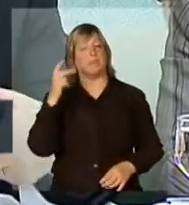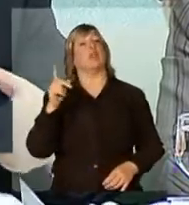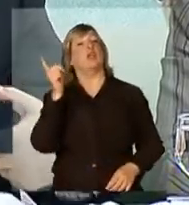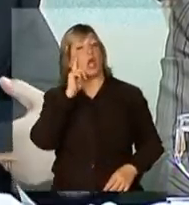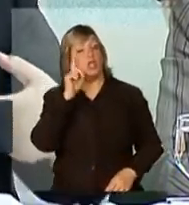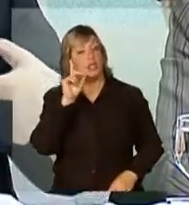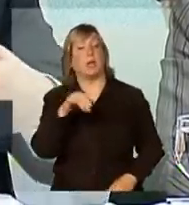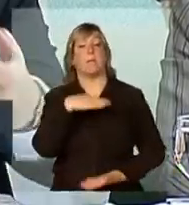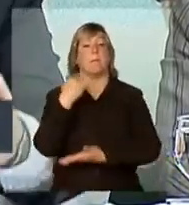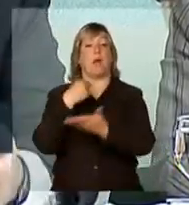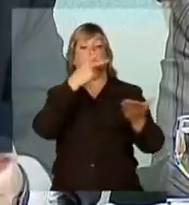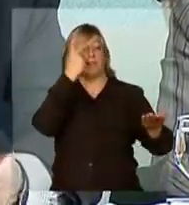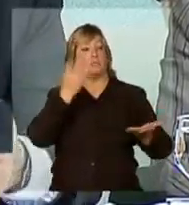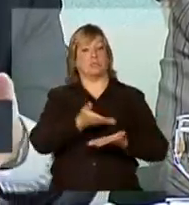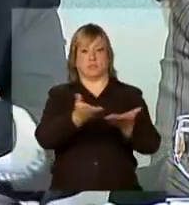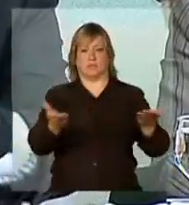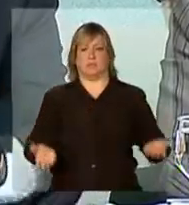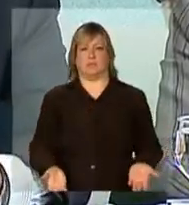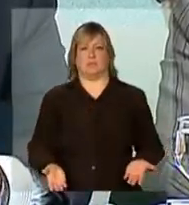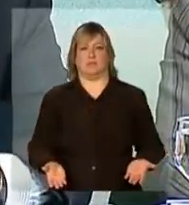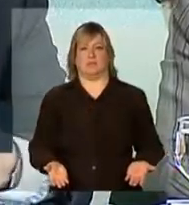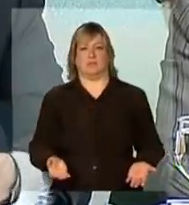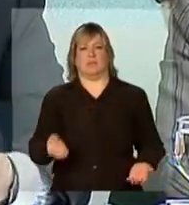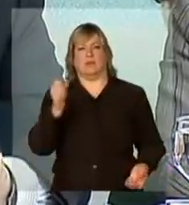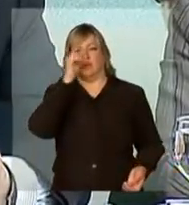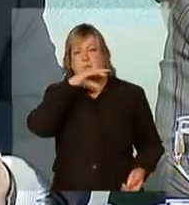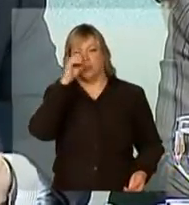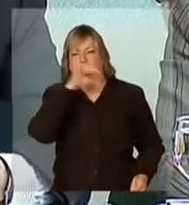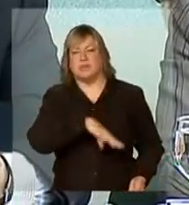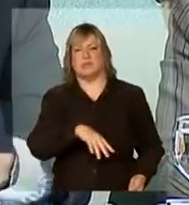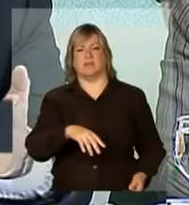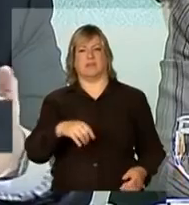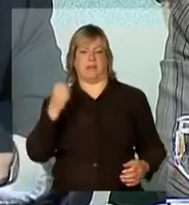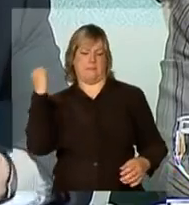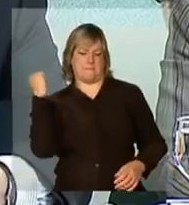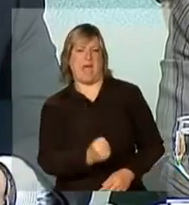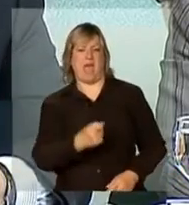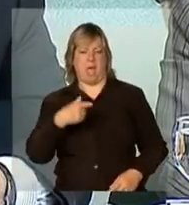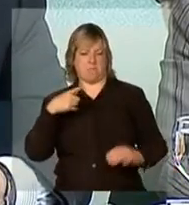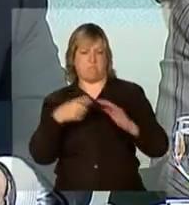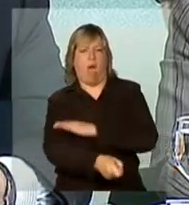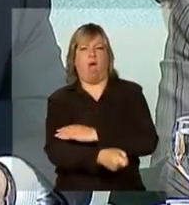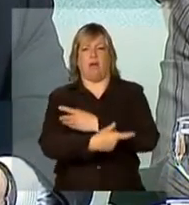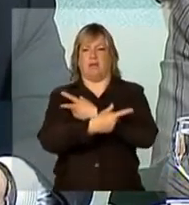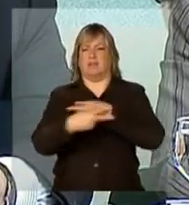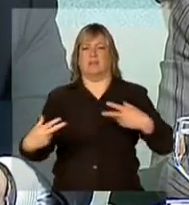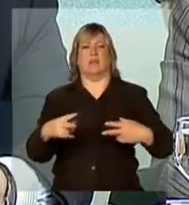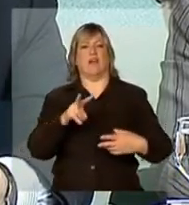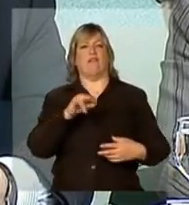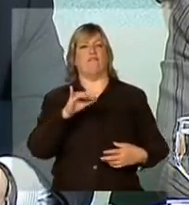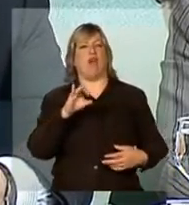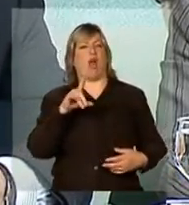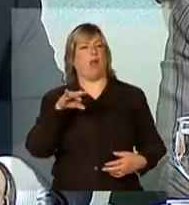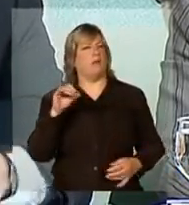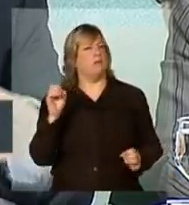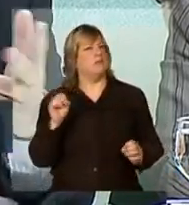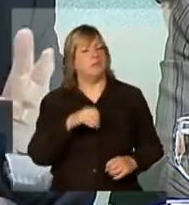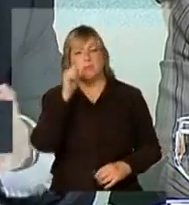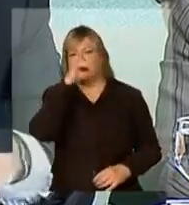E a violência, os assassinatos não tem uma solução mágica. a famosa política da